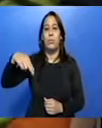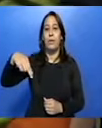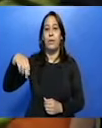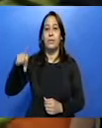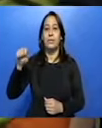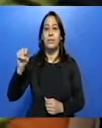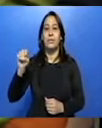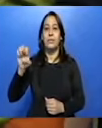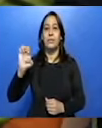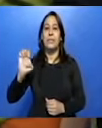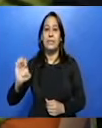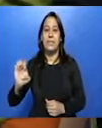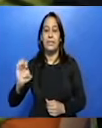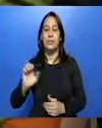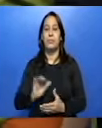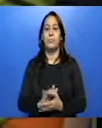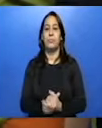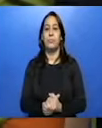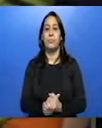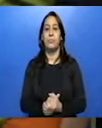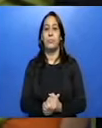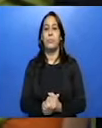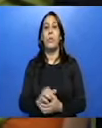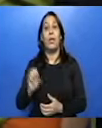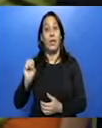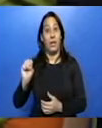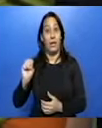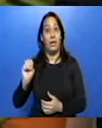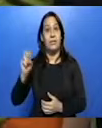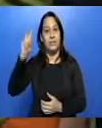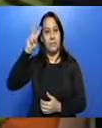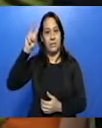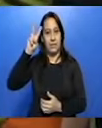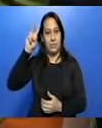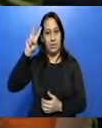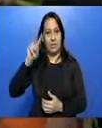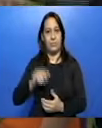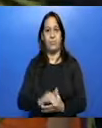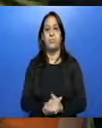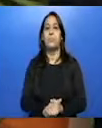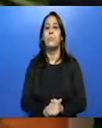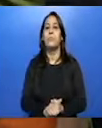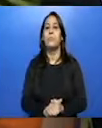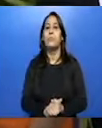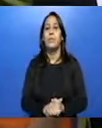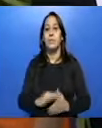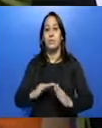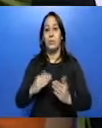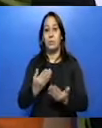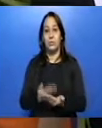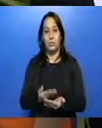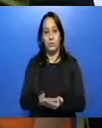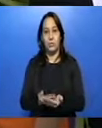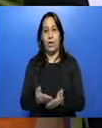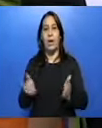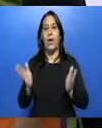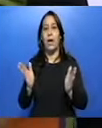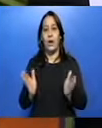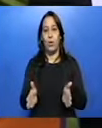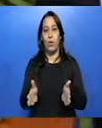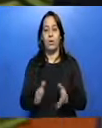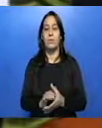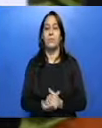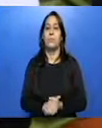P-E-N, C, com S. E é isso daqui, ó, que nós vamos estudar aqui, ó. C.